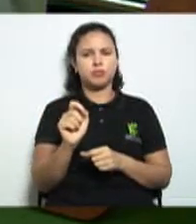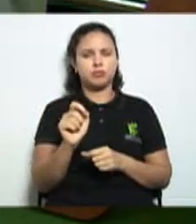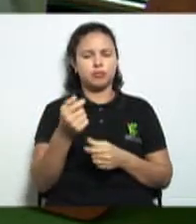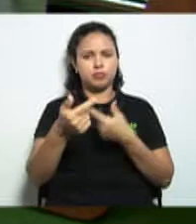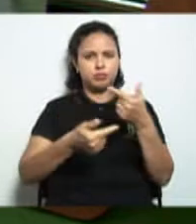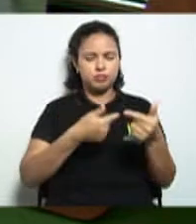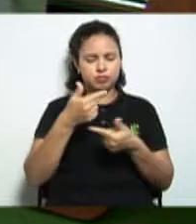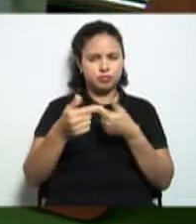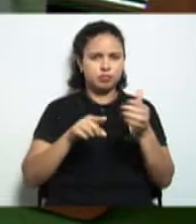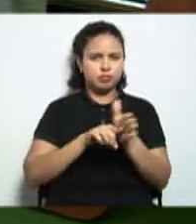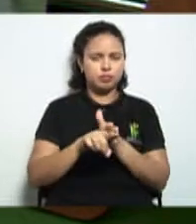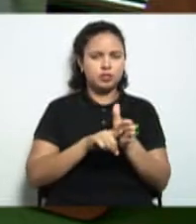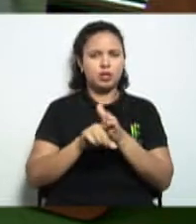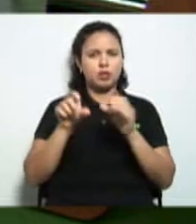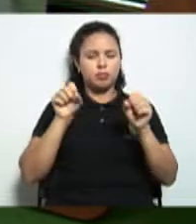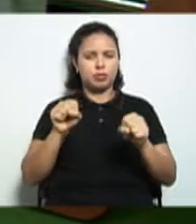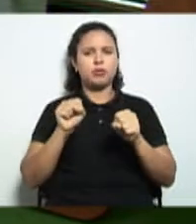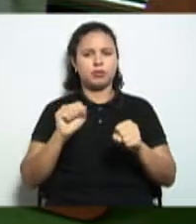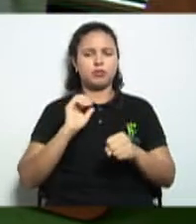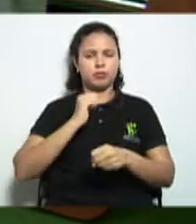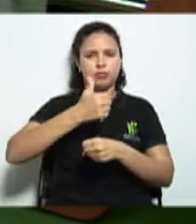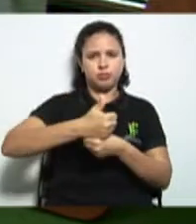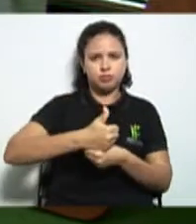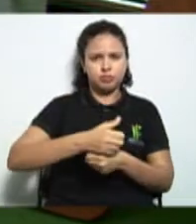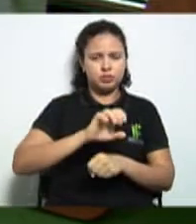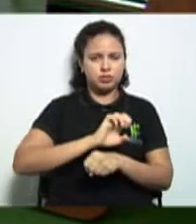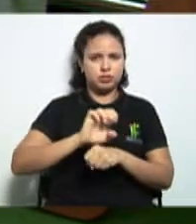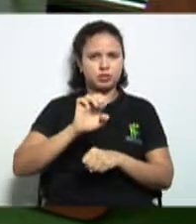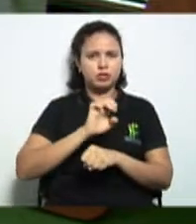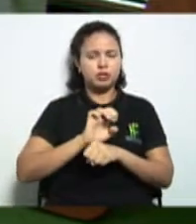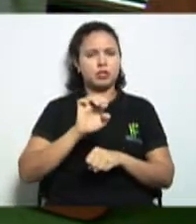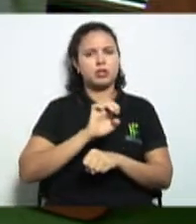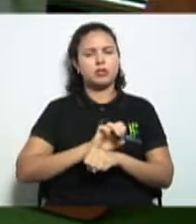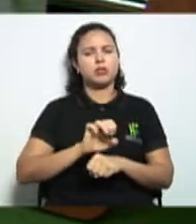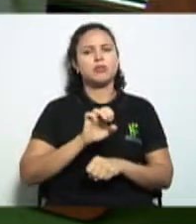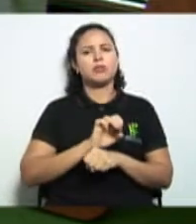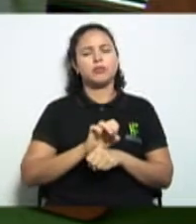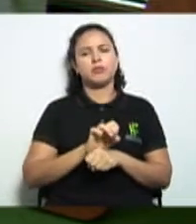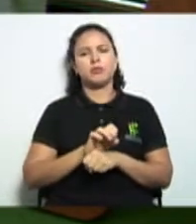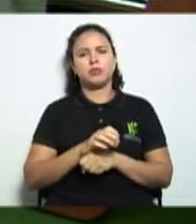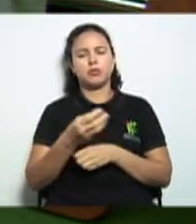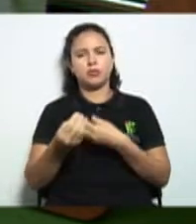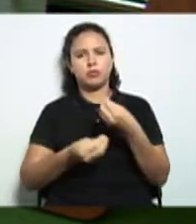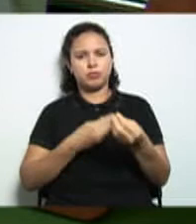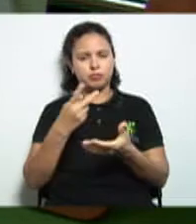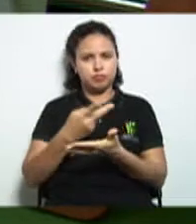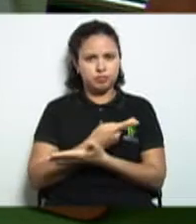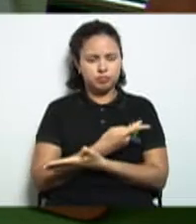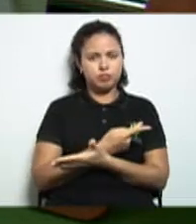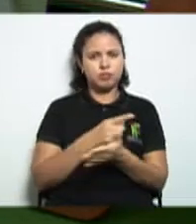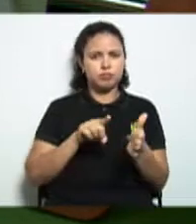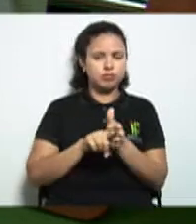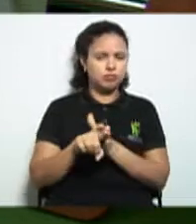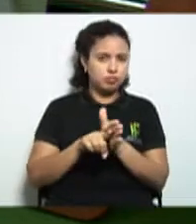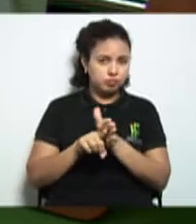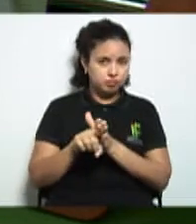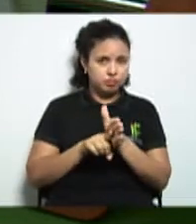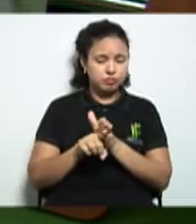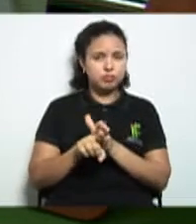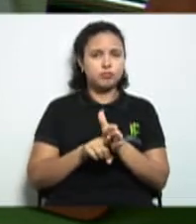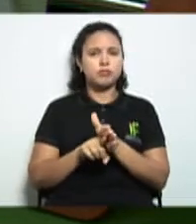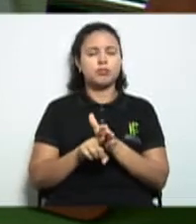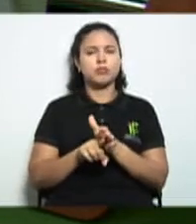trabalho de pesquisa pode substituir o estágio, né? Dependendo aí de como acontecer essa sua pesquisa, da relevância que ela